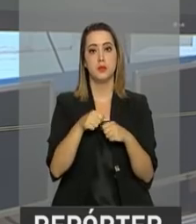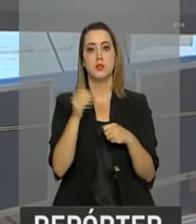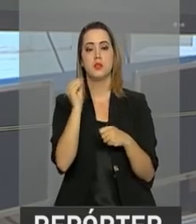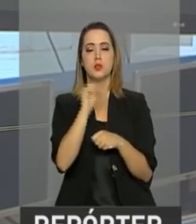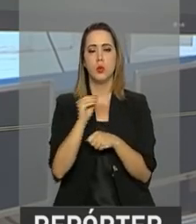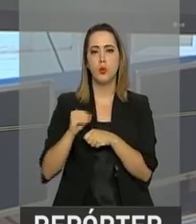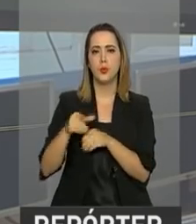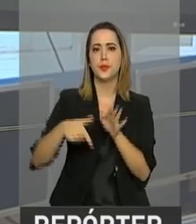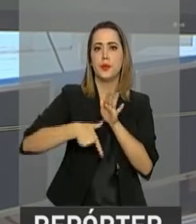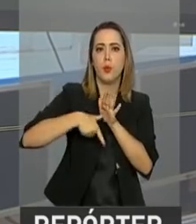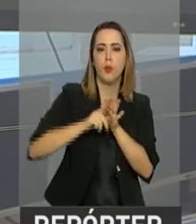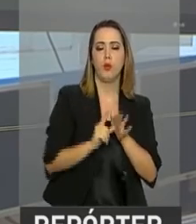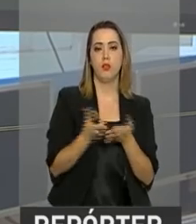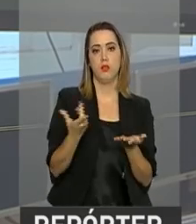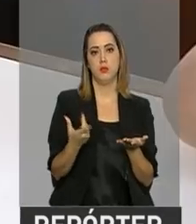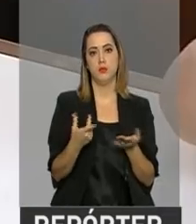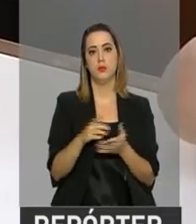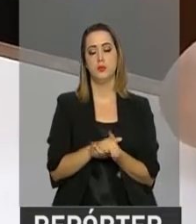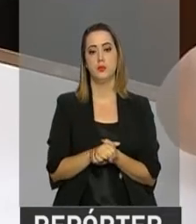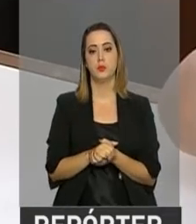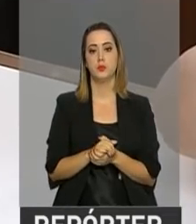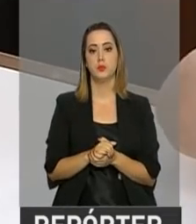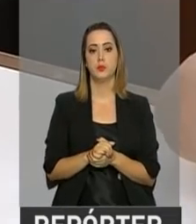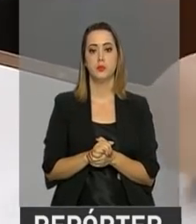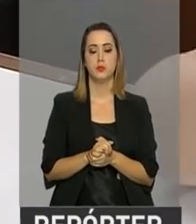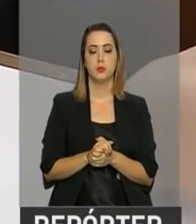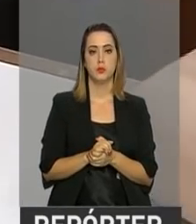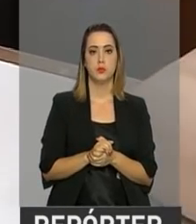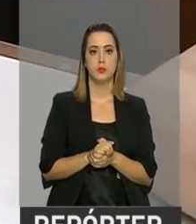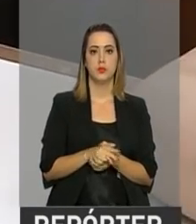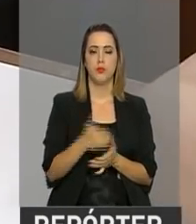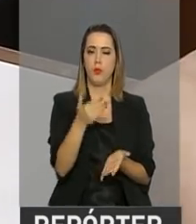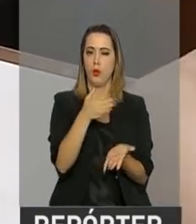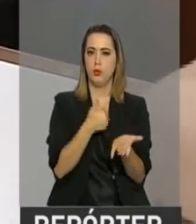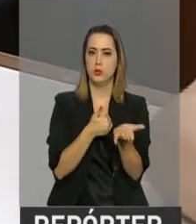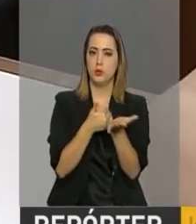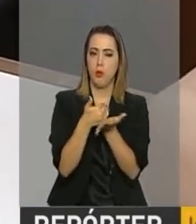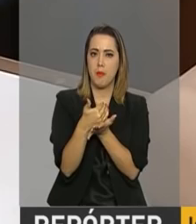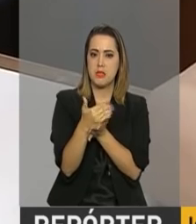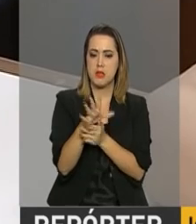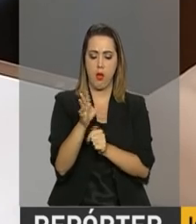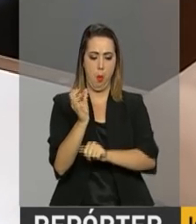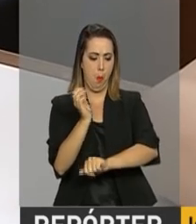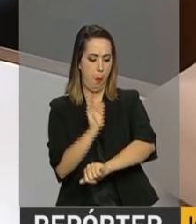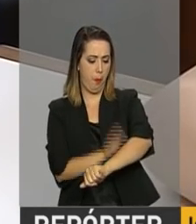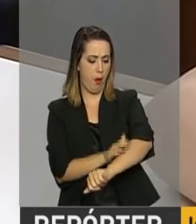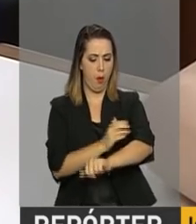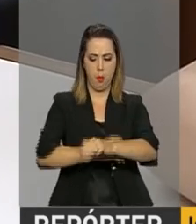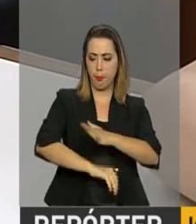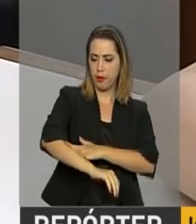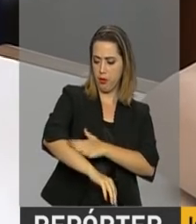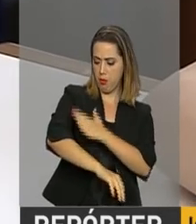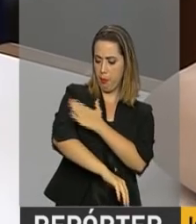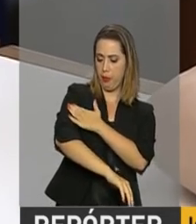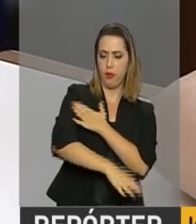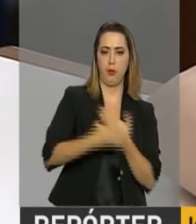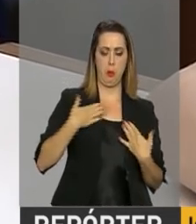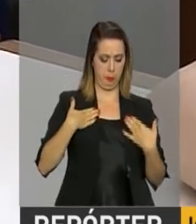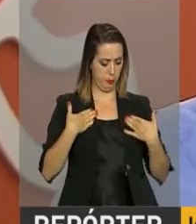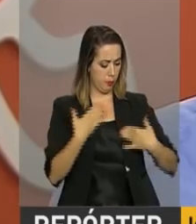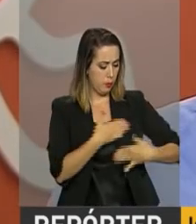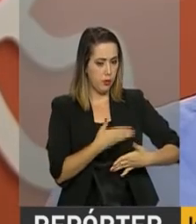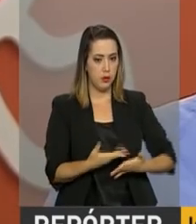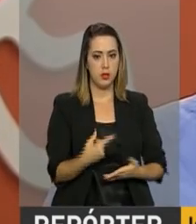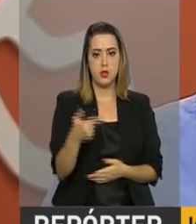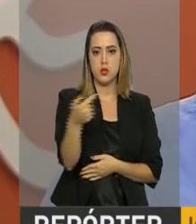para aumentar as chances de cura po quando começaram a aparecer manchas no corpo do Pedro Lucas 7